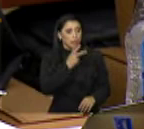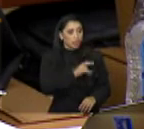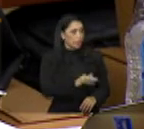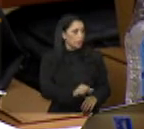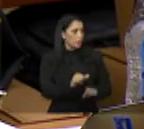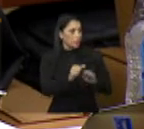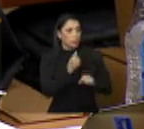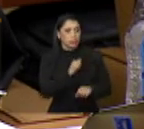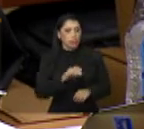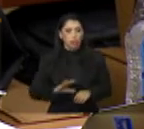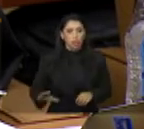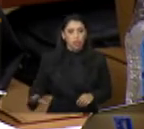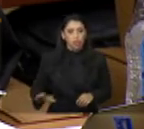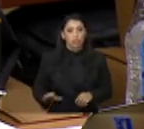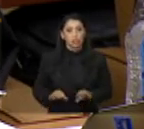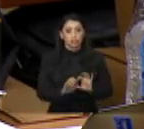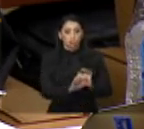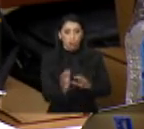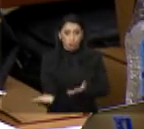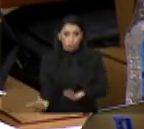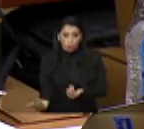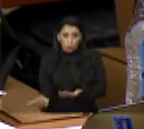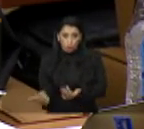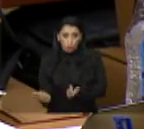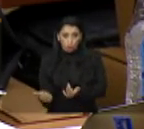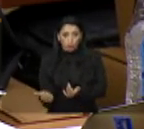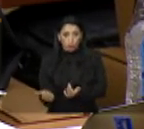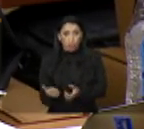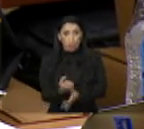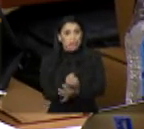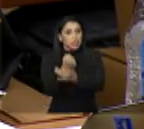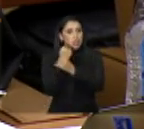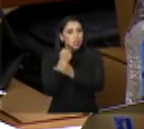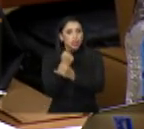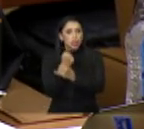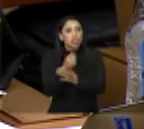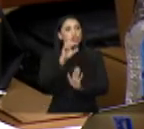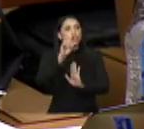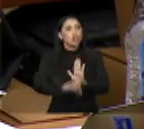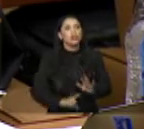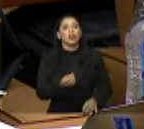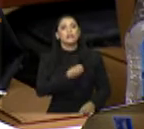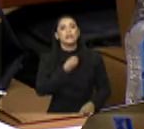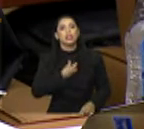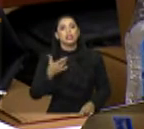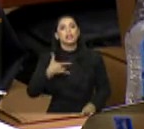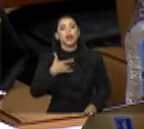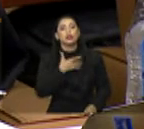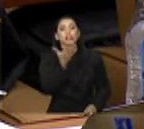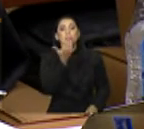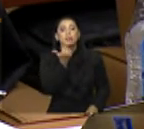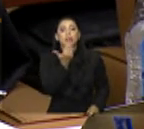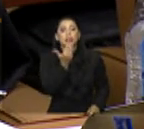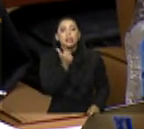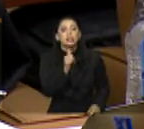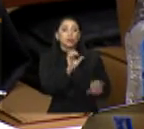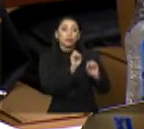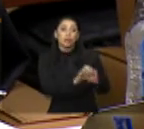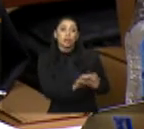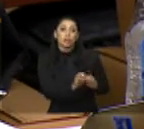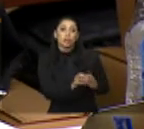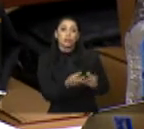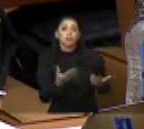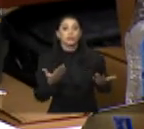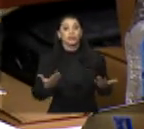com absoluta prioridade o direito à Vida a saúde a alimentação e a educação